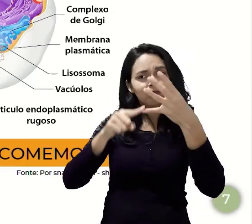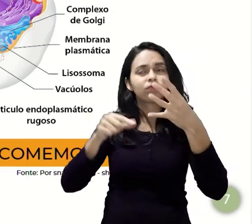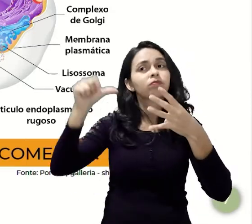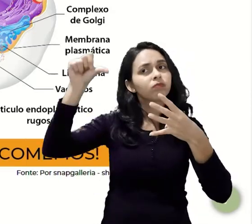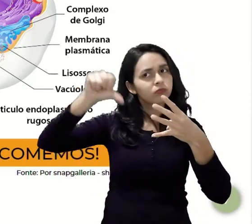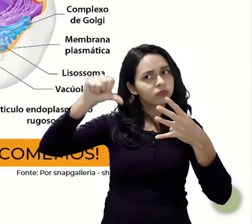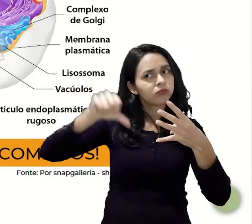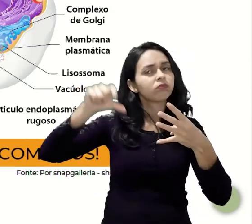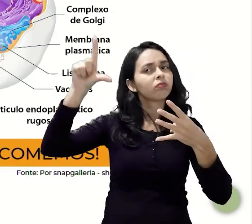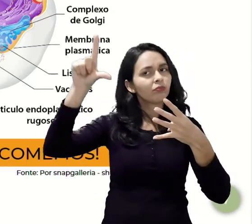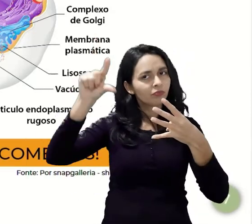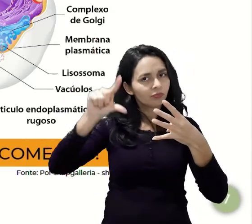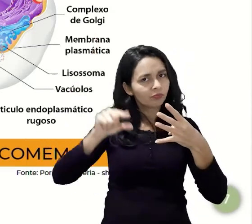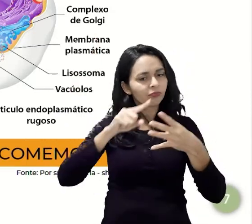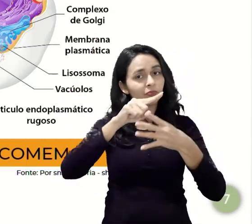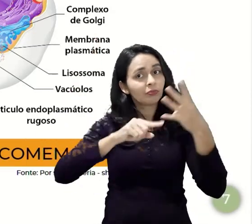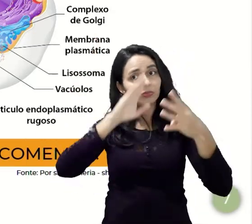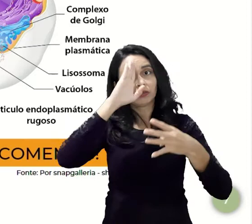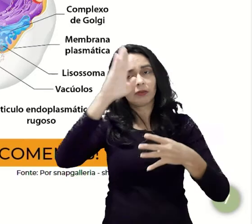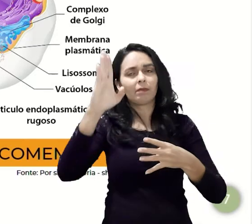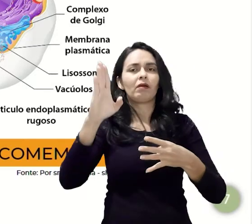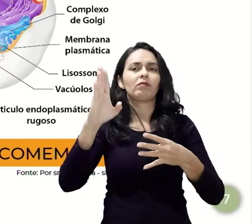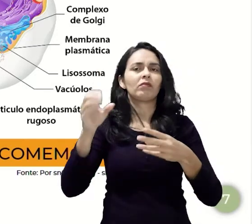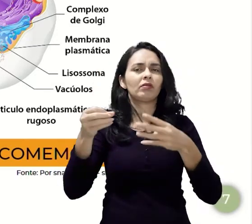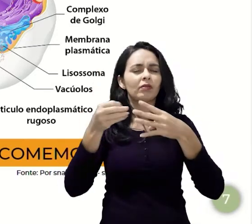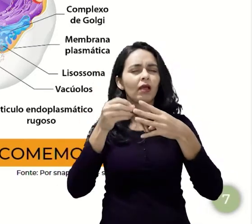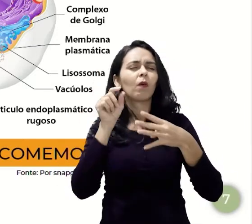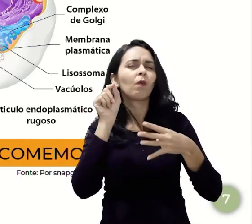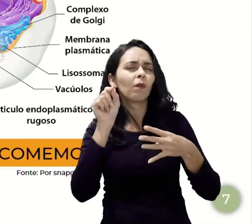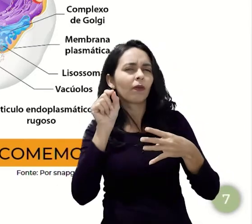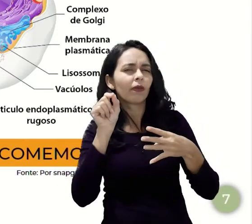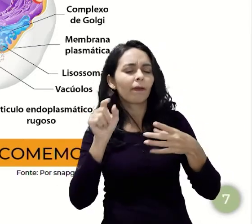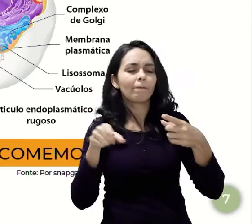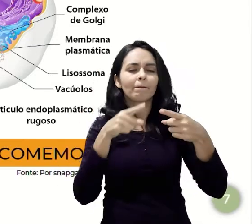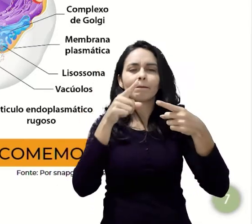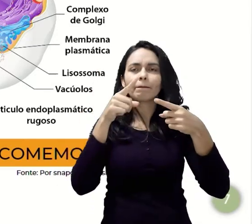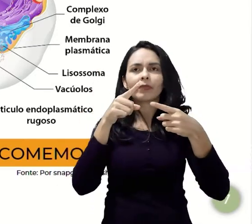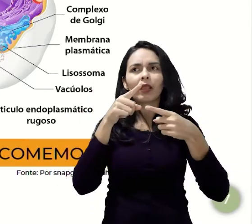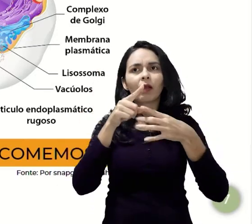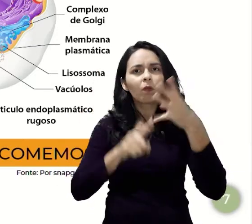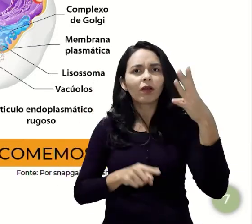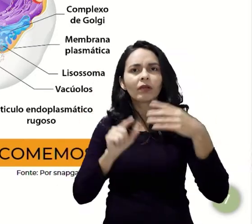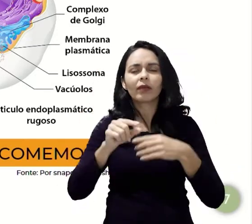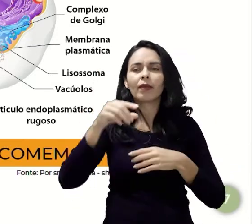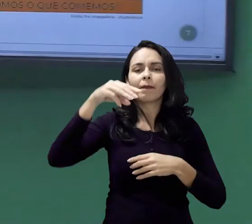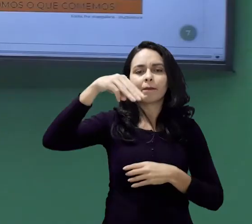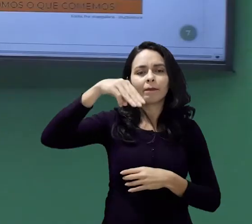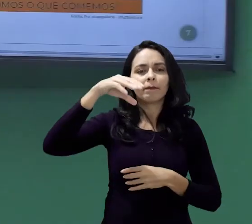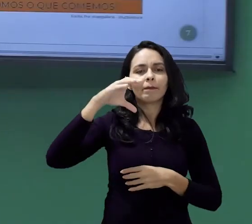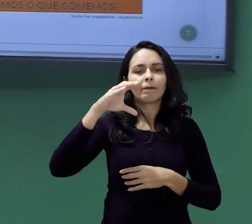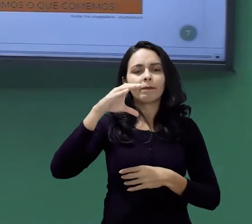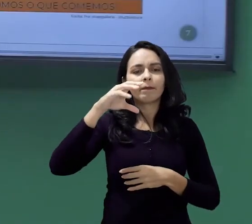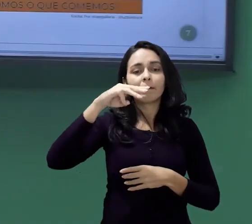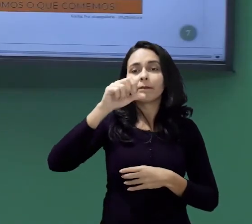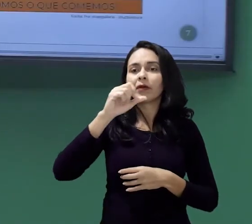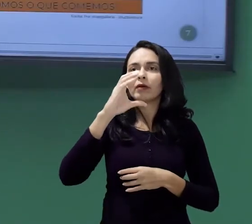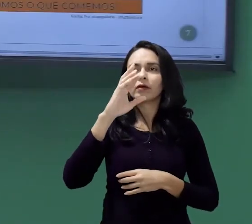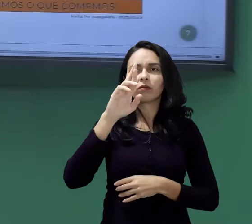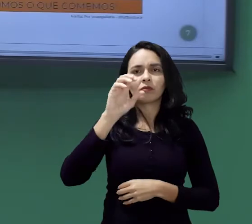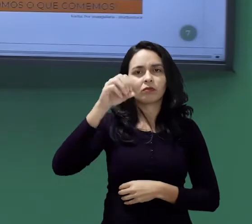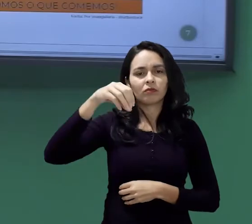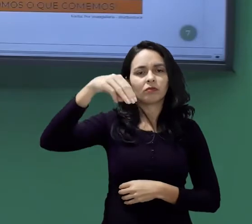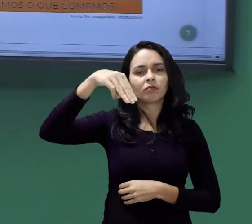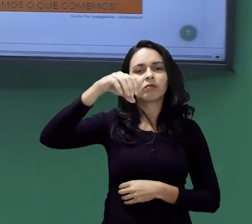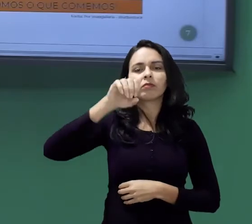prejudicar quatro estruturas principais da nossa célula que seriam as macro-moléculas Essas